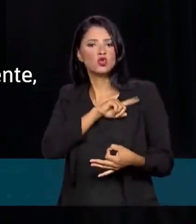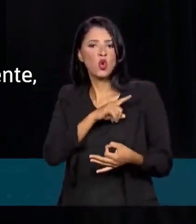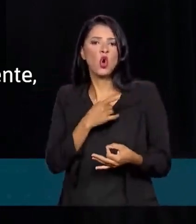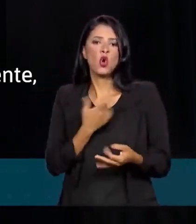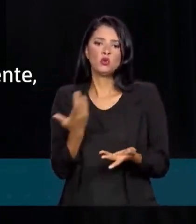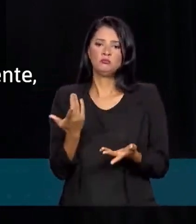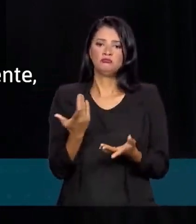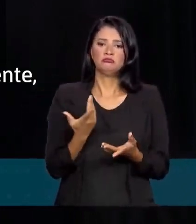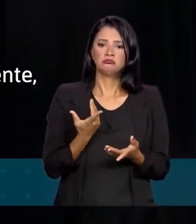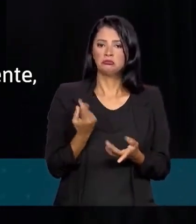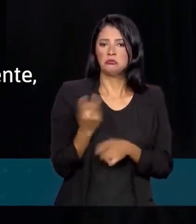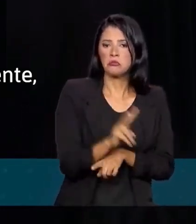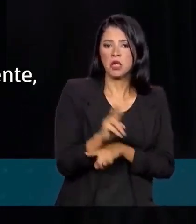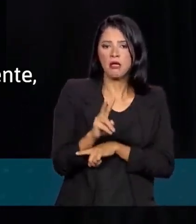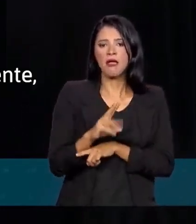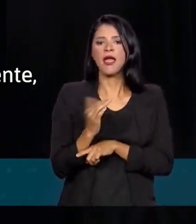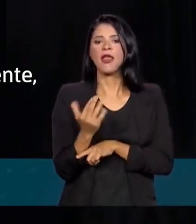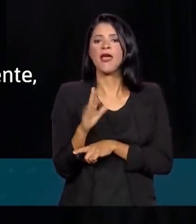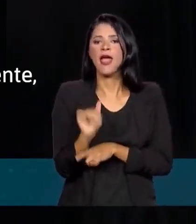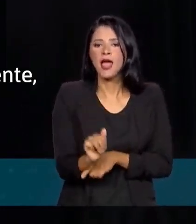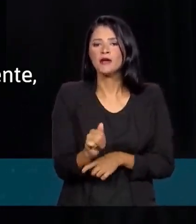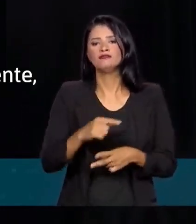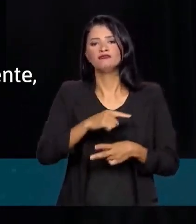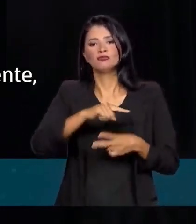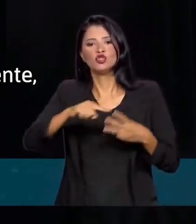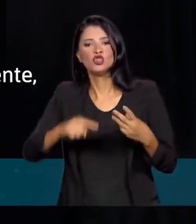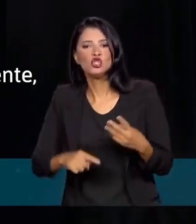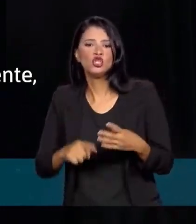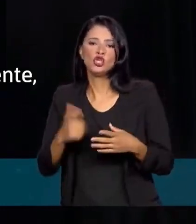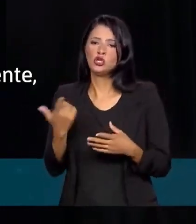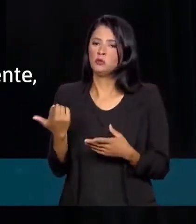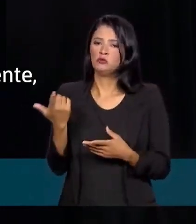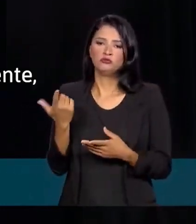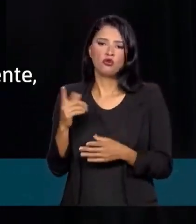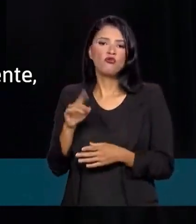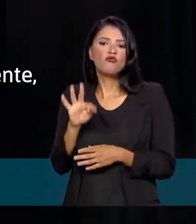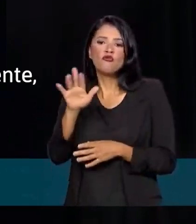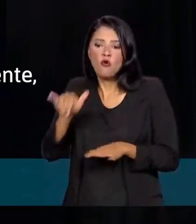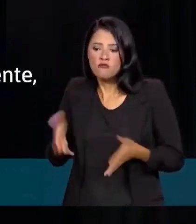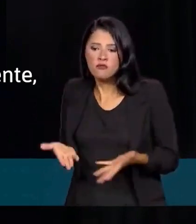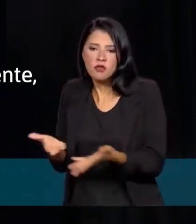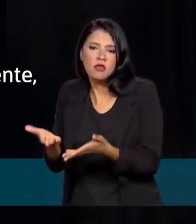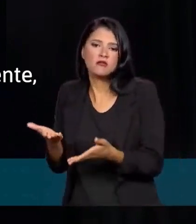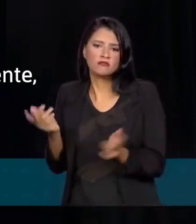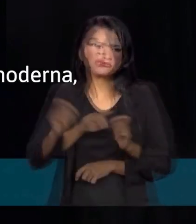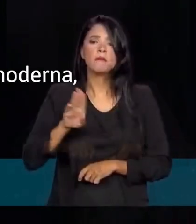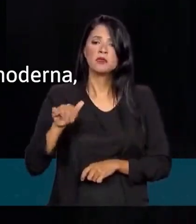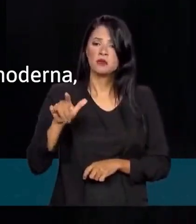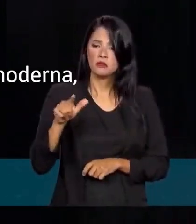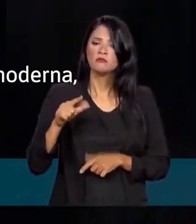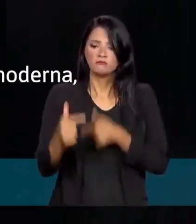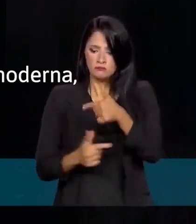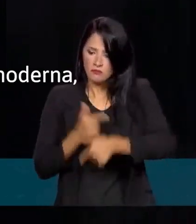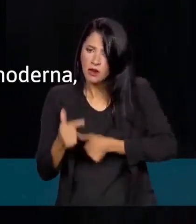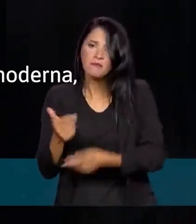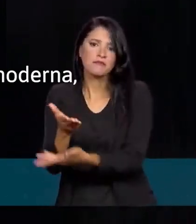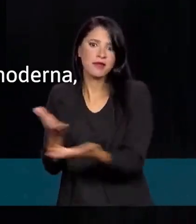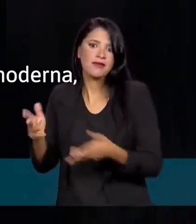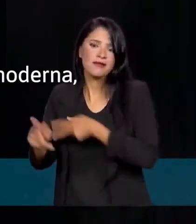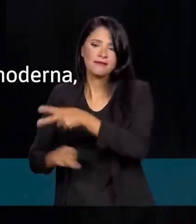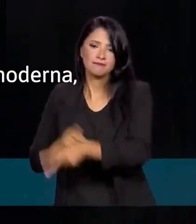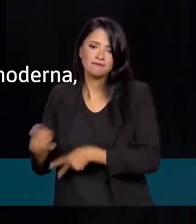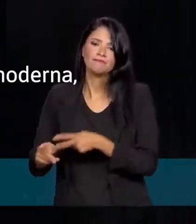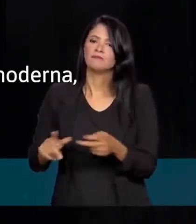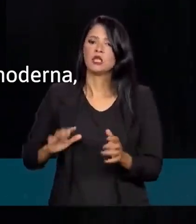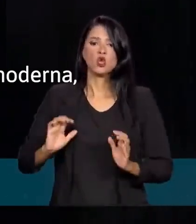e das ações de fomento que puder economicamente mulheres negros e negras desse país das cooperativas de